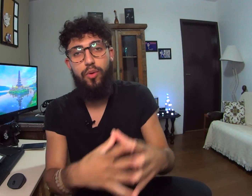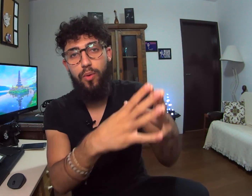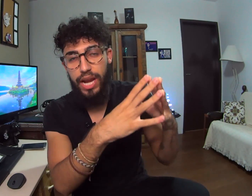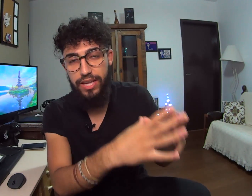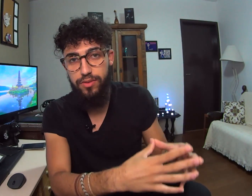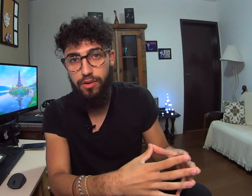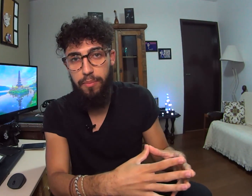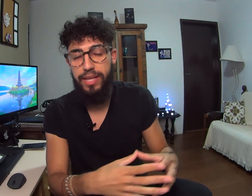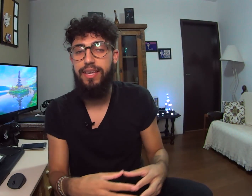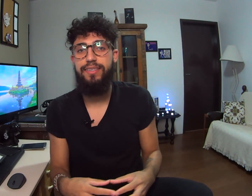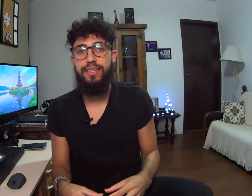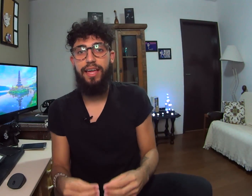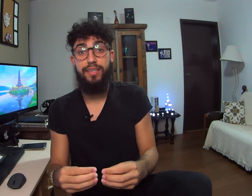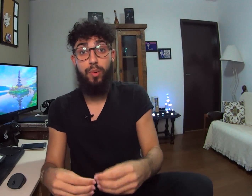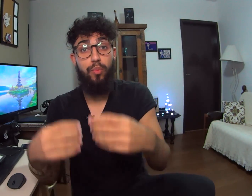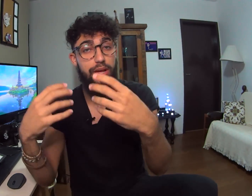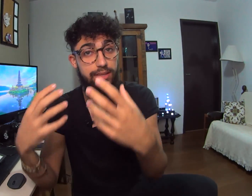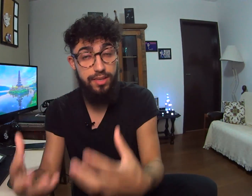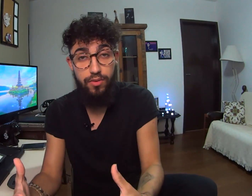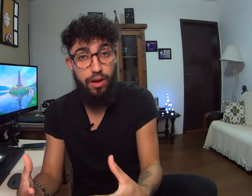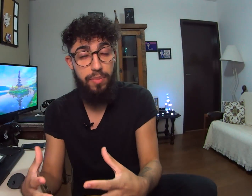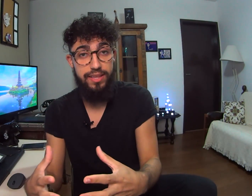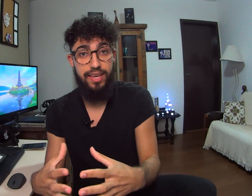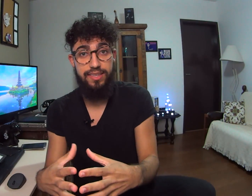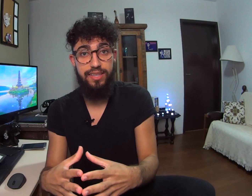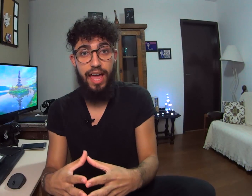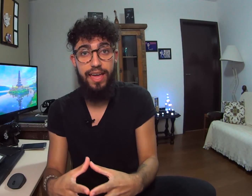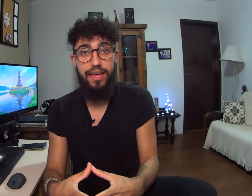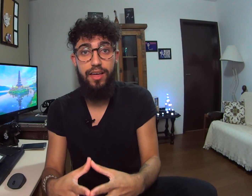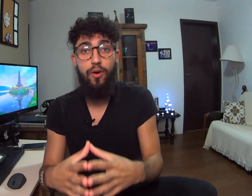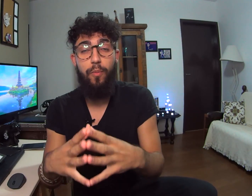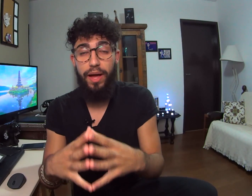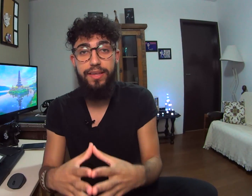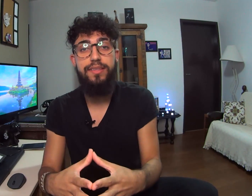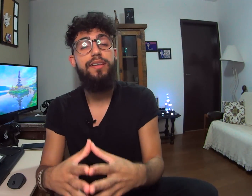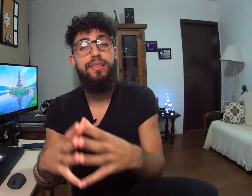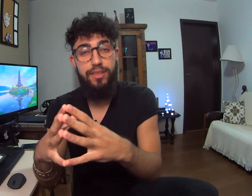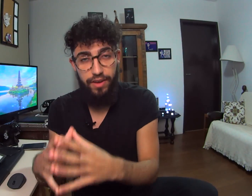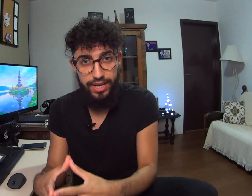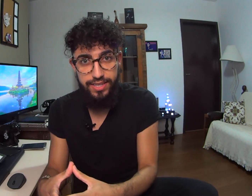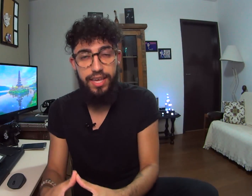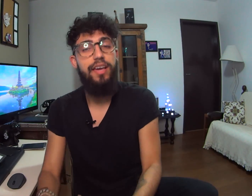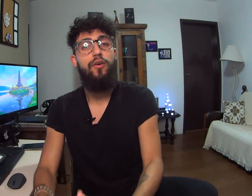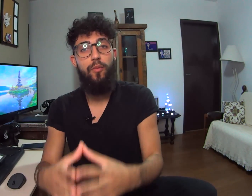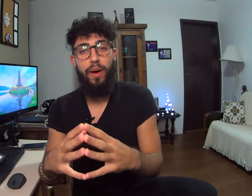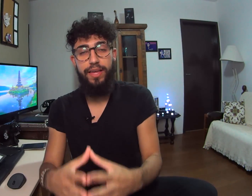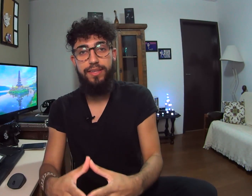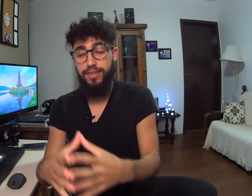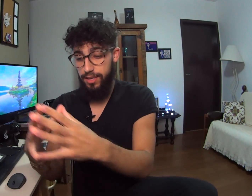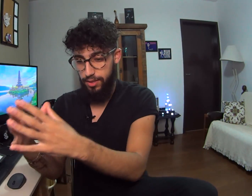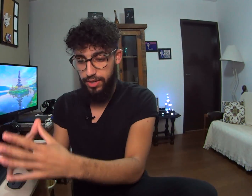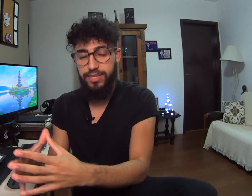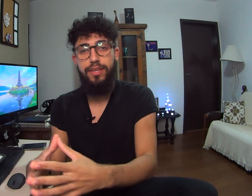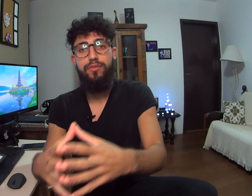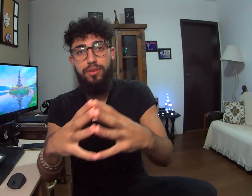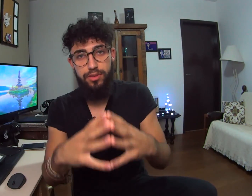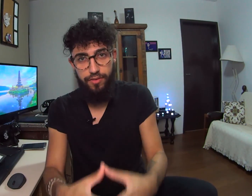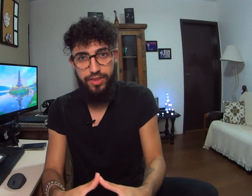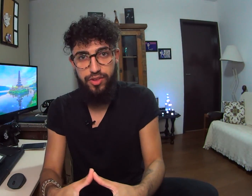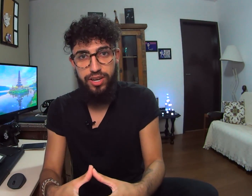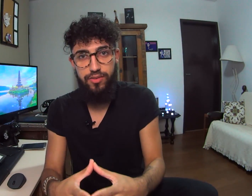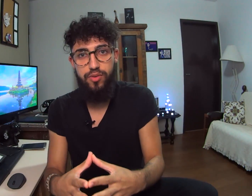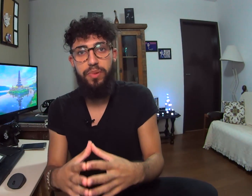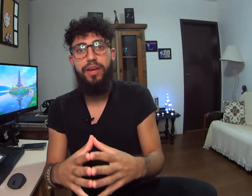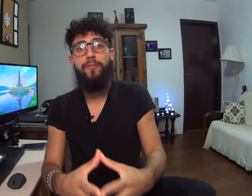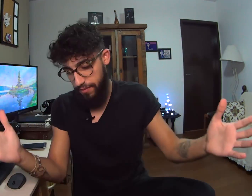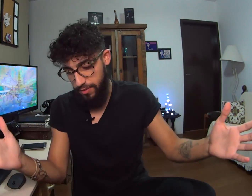ideia, se o Congresso não abraçar essa ideia, se a população não abraçar essa ideia, o país não vai crescer. O país não crescendo, não